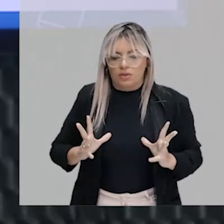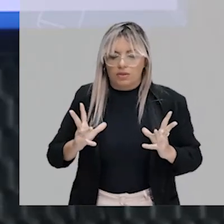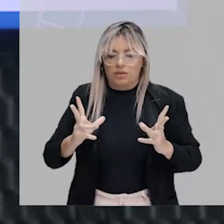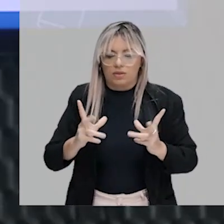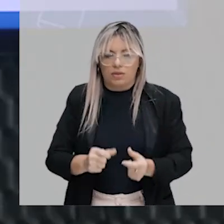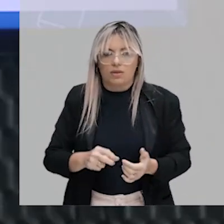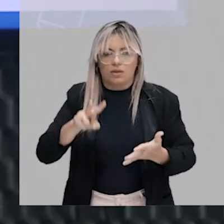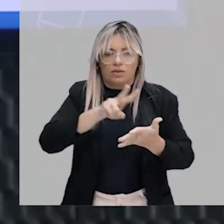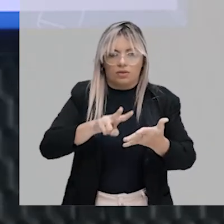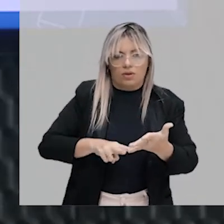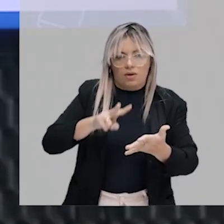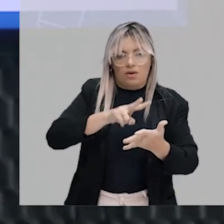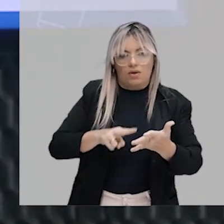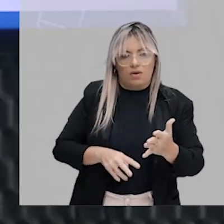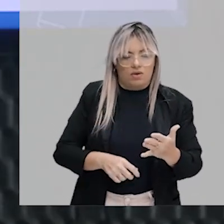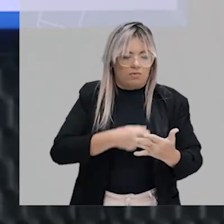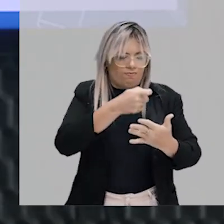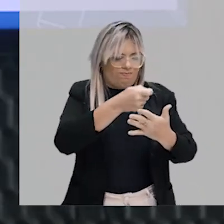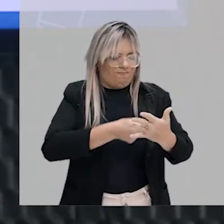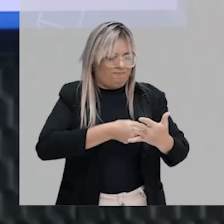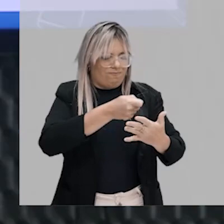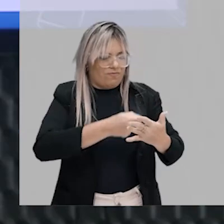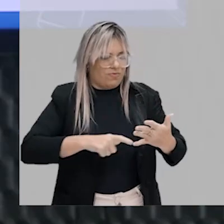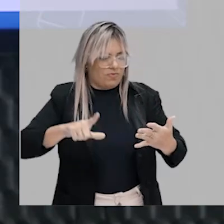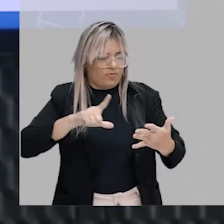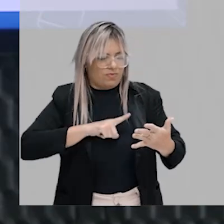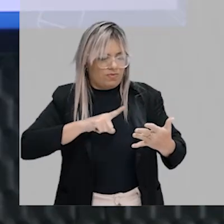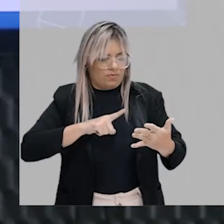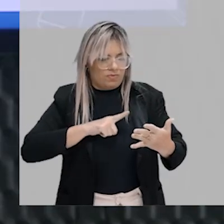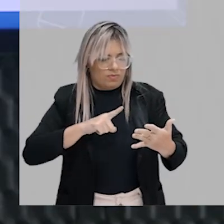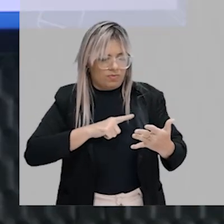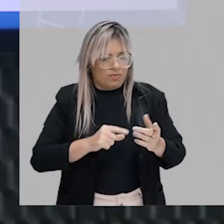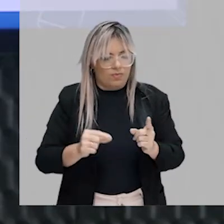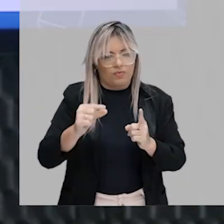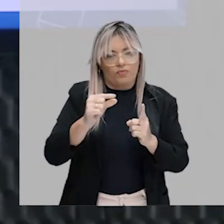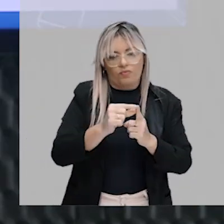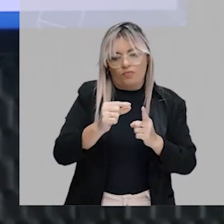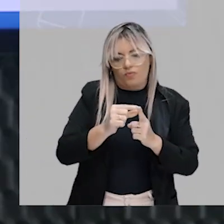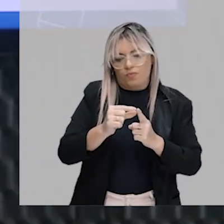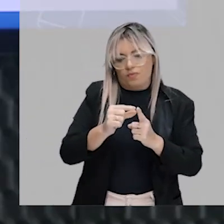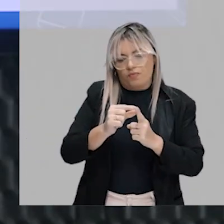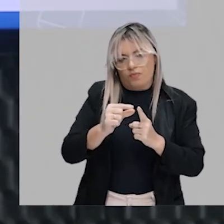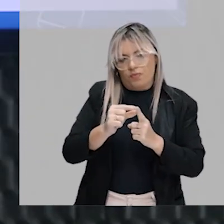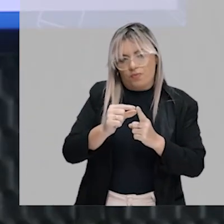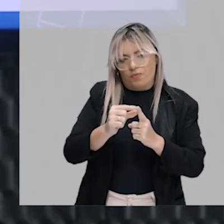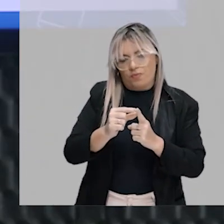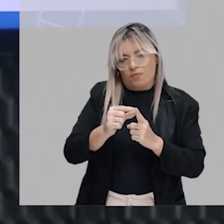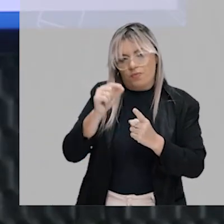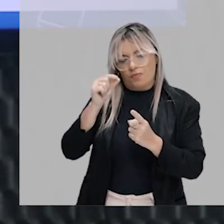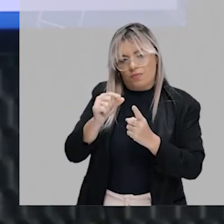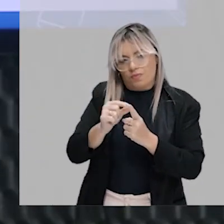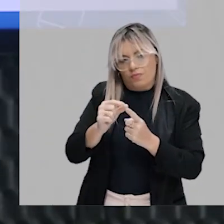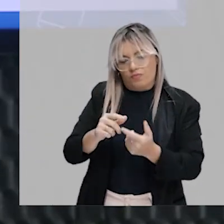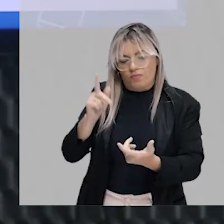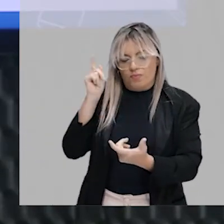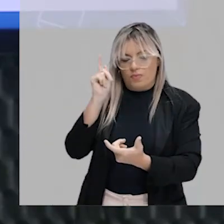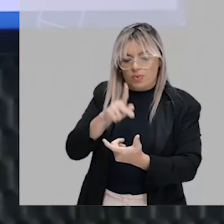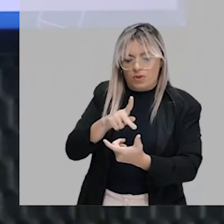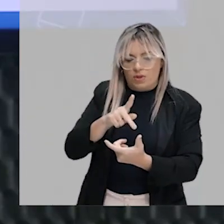que você lê algum texto que tenha palavras que tenham o prefixo teo,